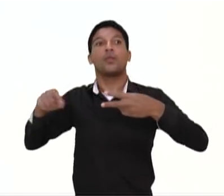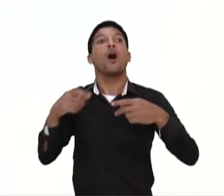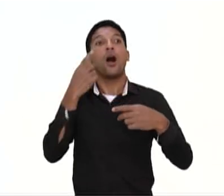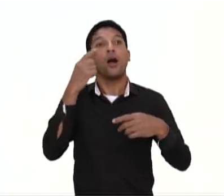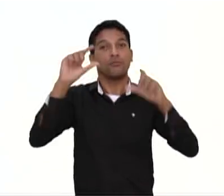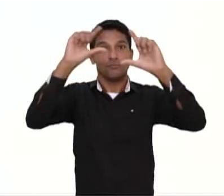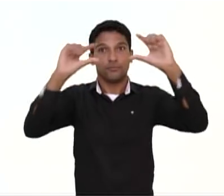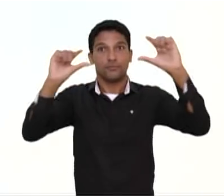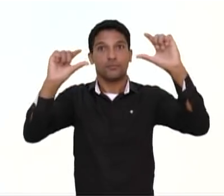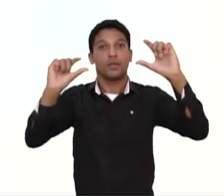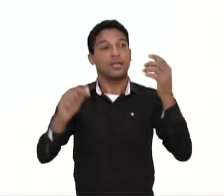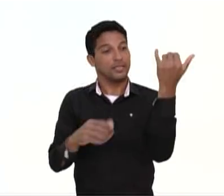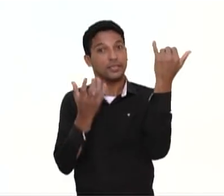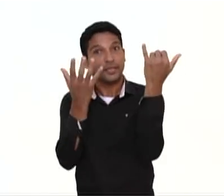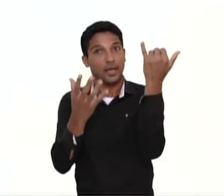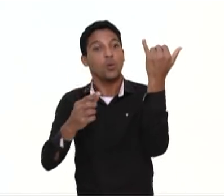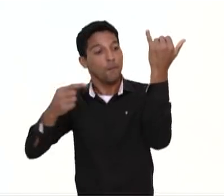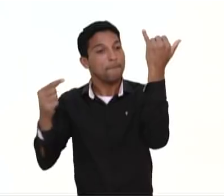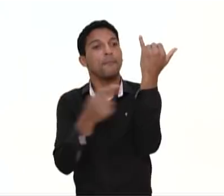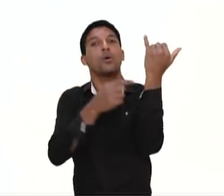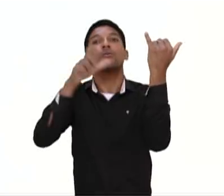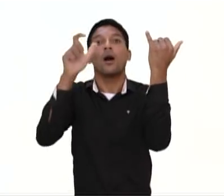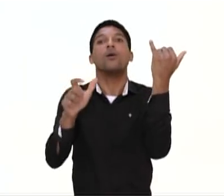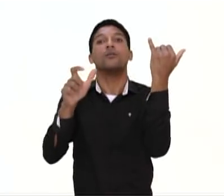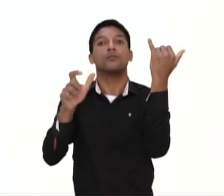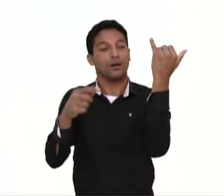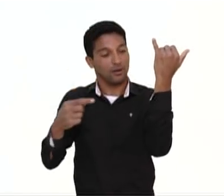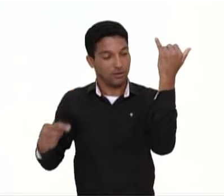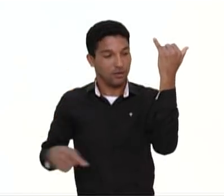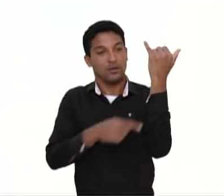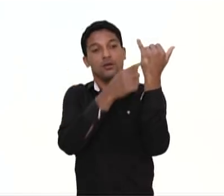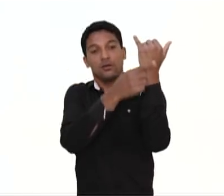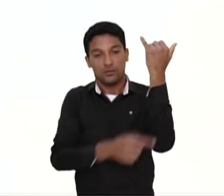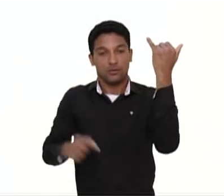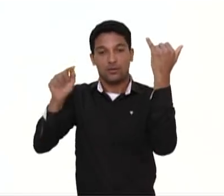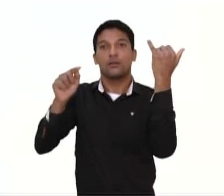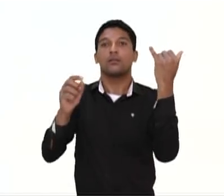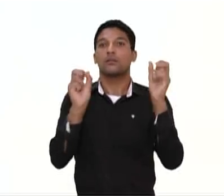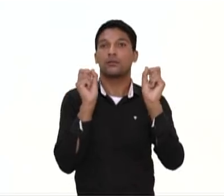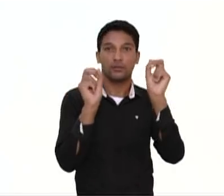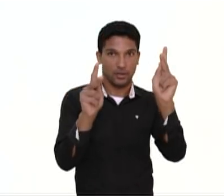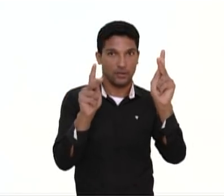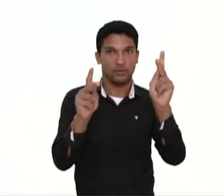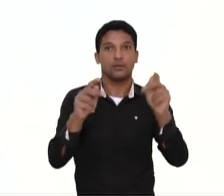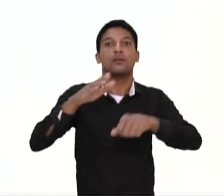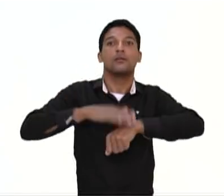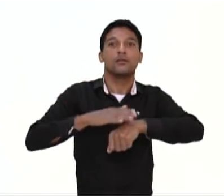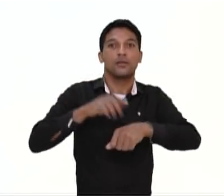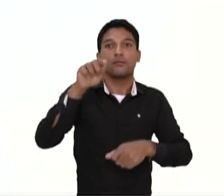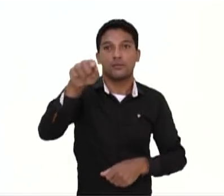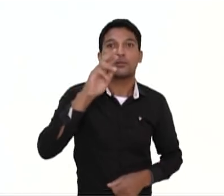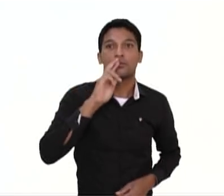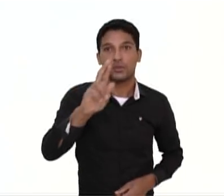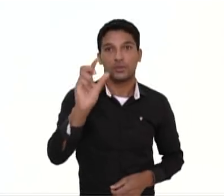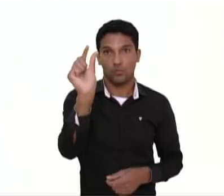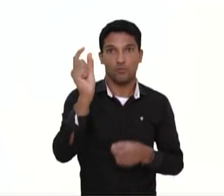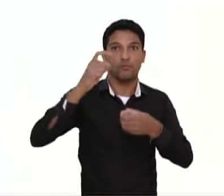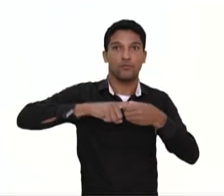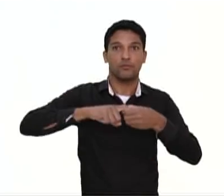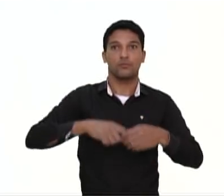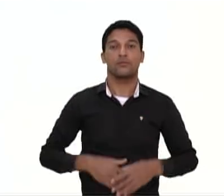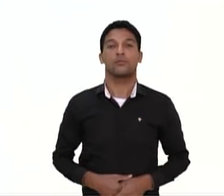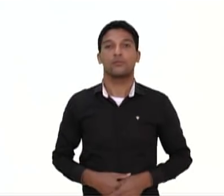que a parábola intercepta o eixo y, ok? Um tempinho para vocês e eu já volto.